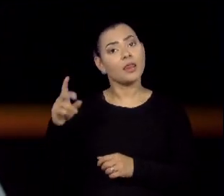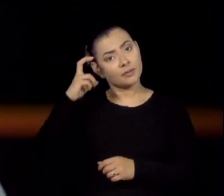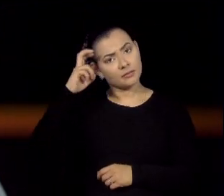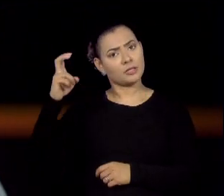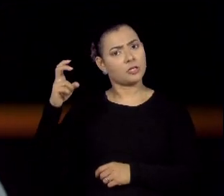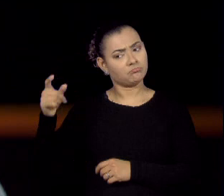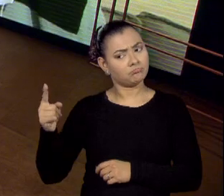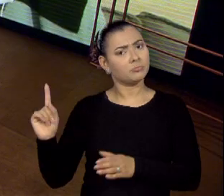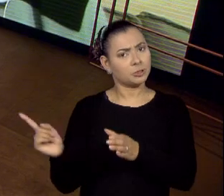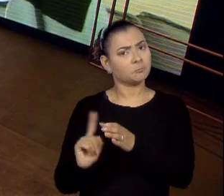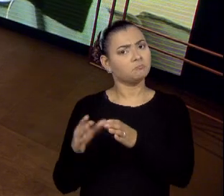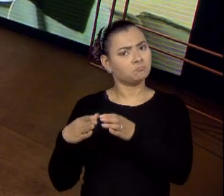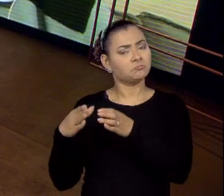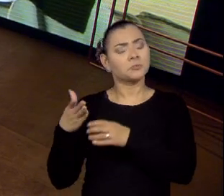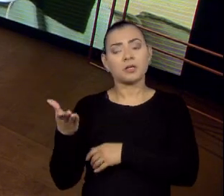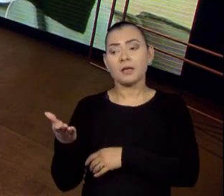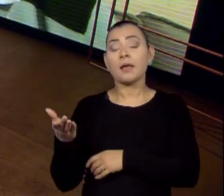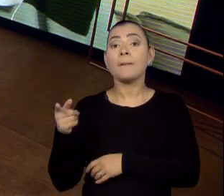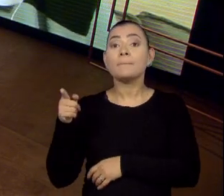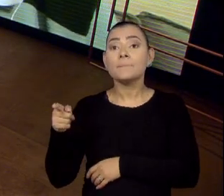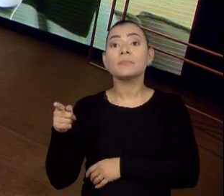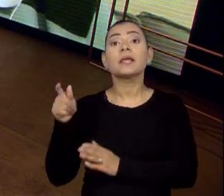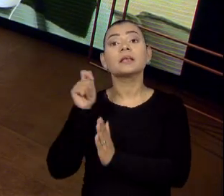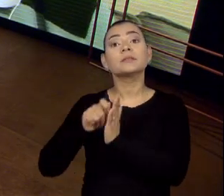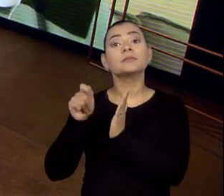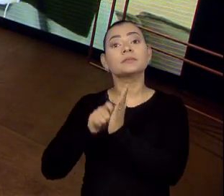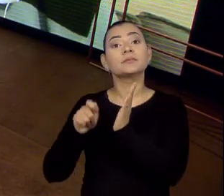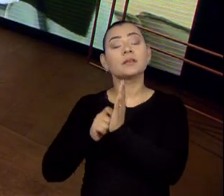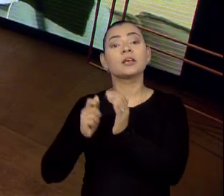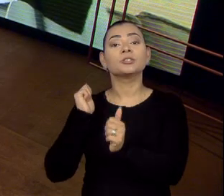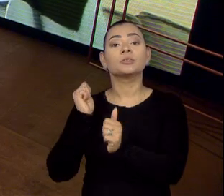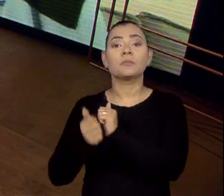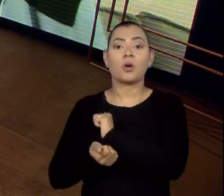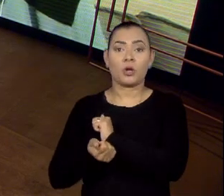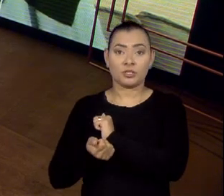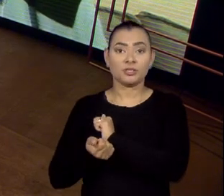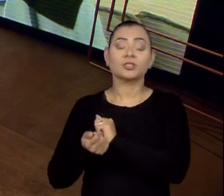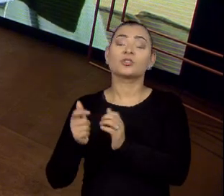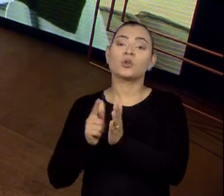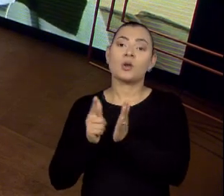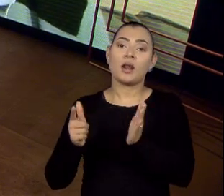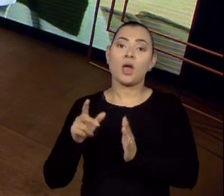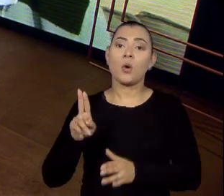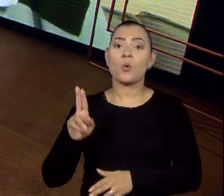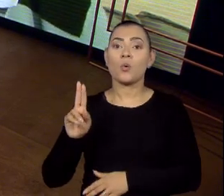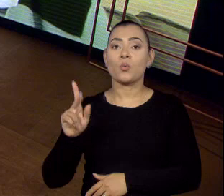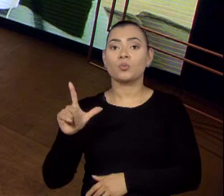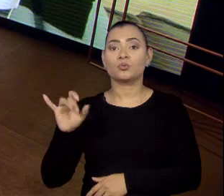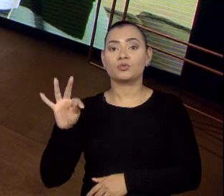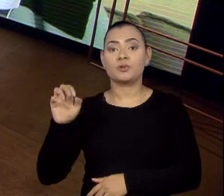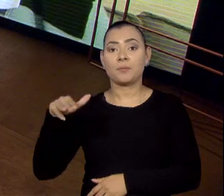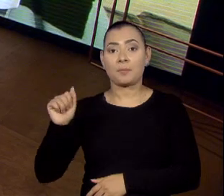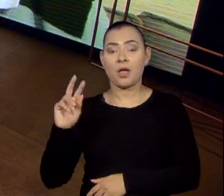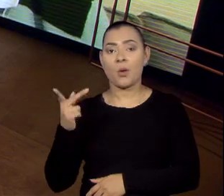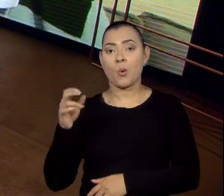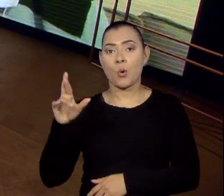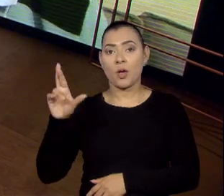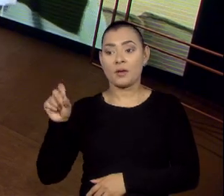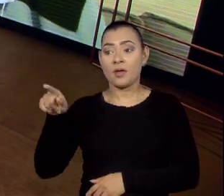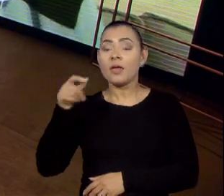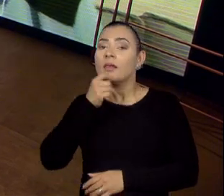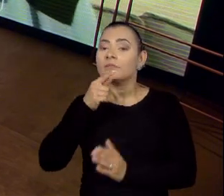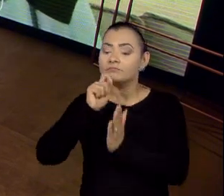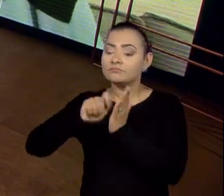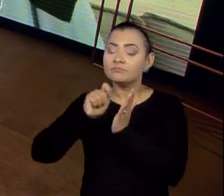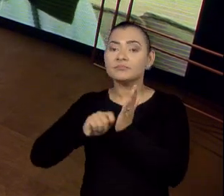inteligente e ele era redator esportivo da Última Hora, tinha uma crônica sobre a noite, ele sempre gostou, e tinha